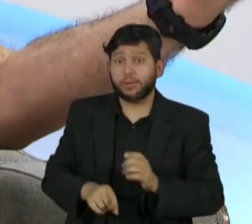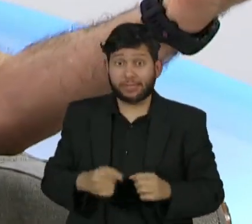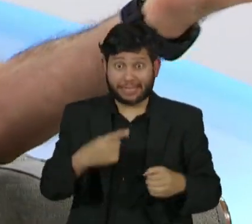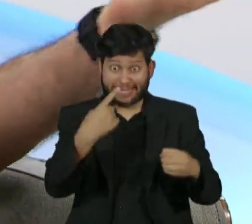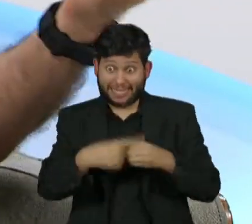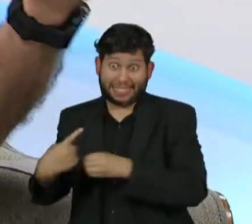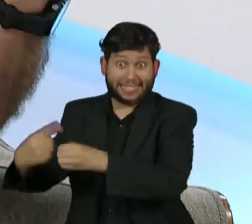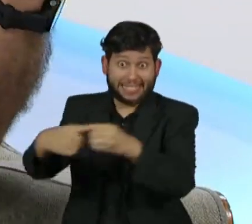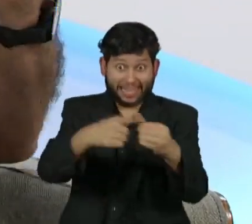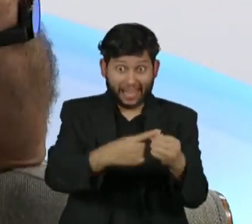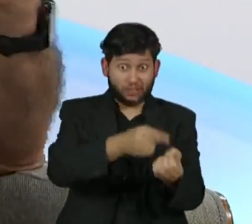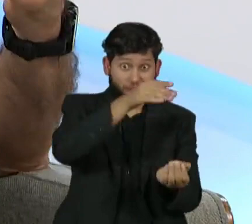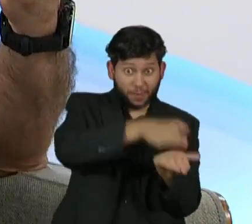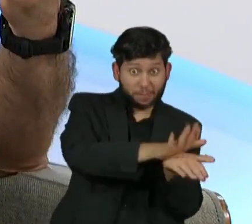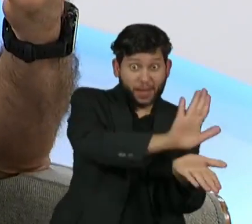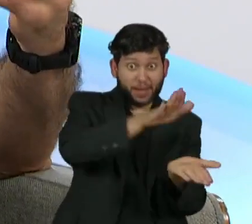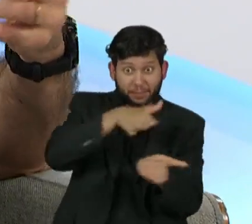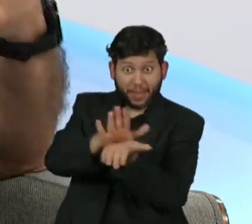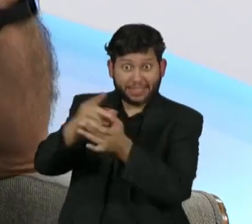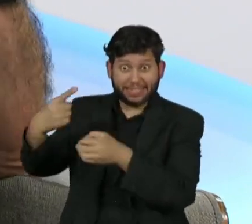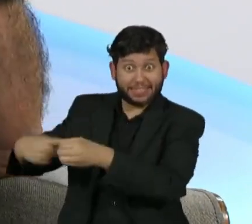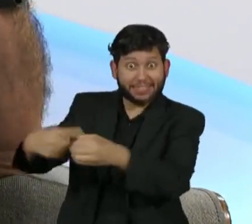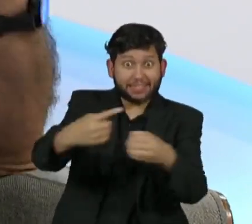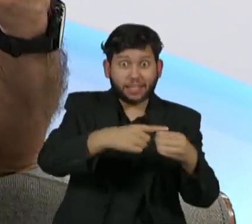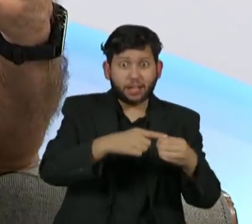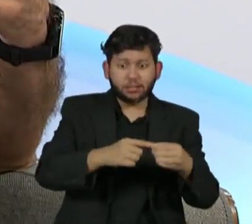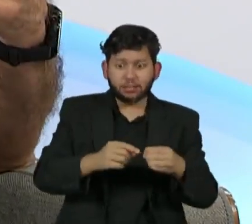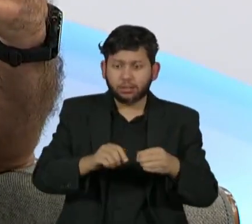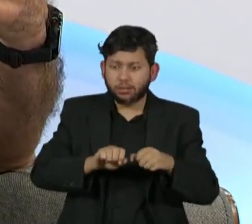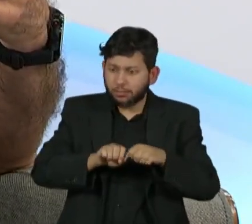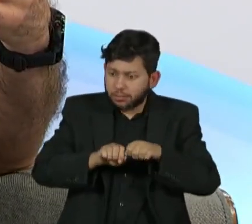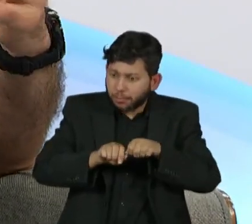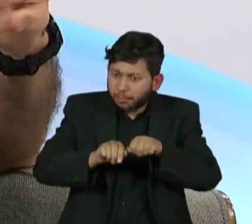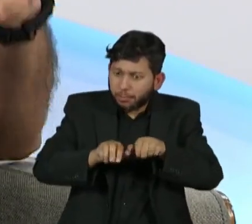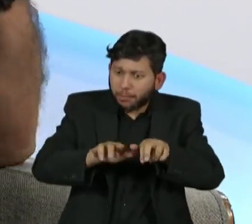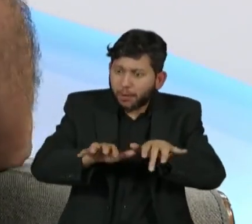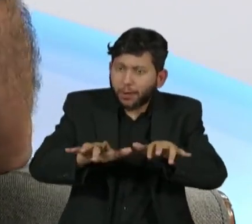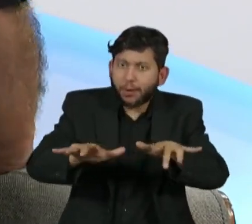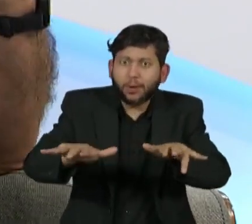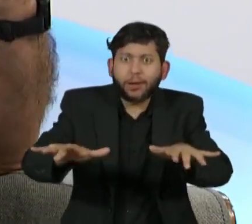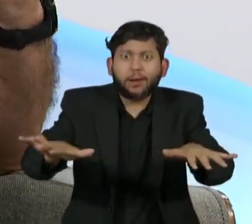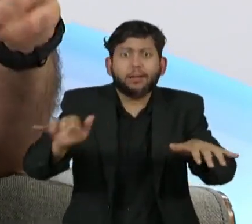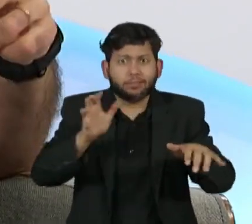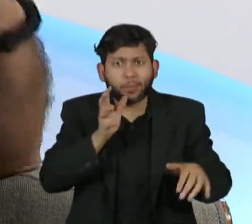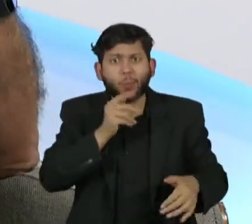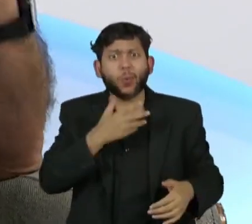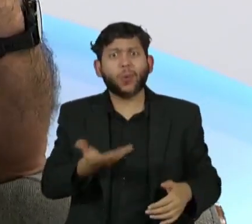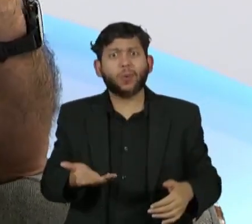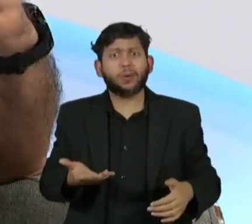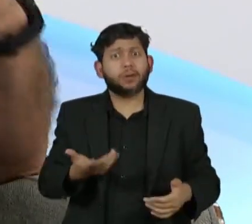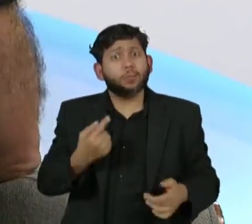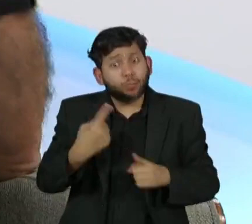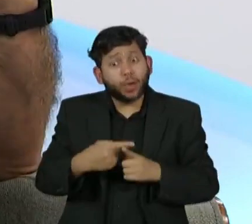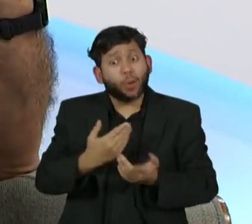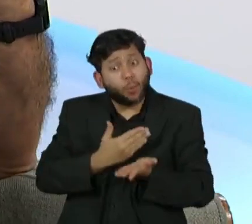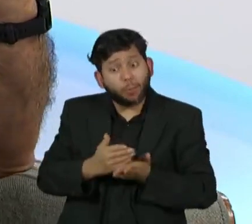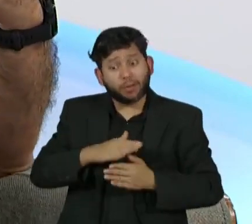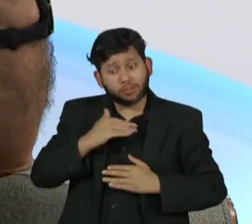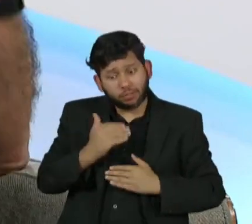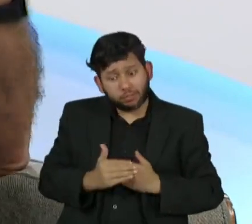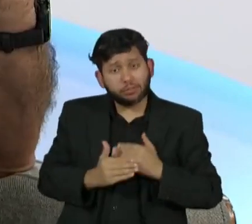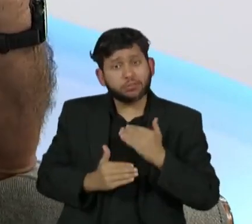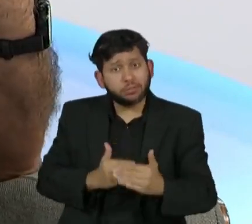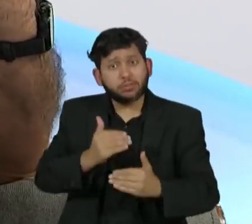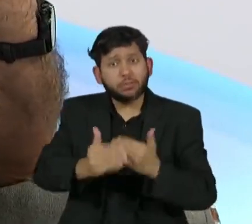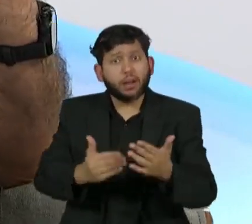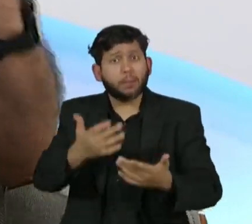foi para o mundo inteiro mas começa devagar porque as pessoas têm que entender o que fazer com isso entender Para que serve o que é como funciona